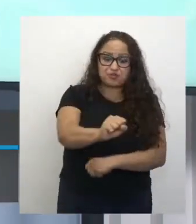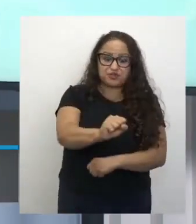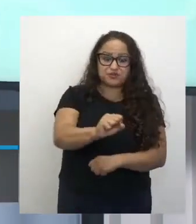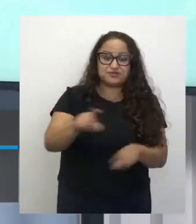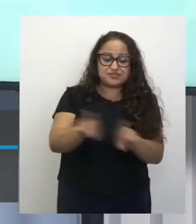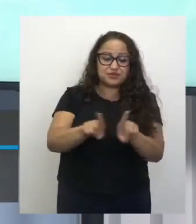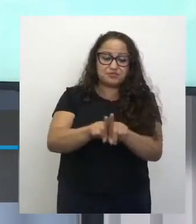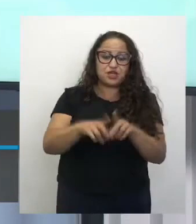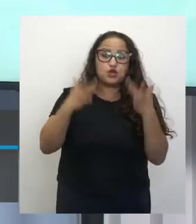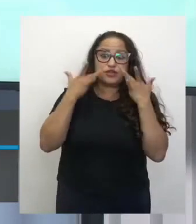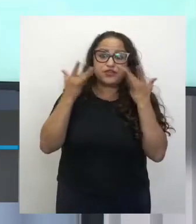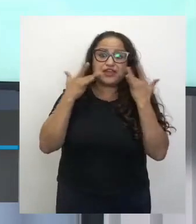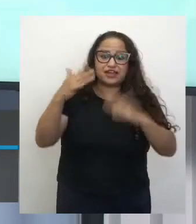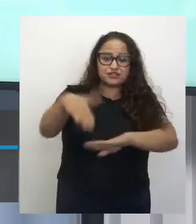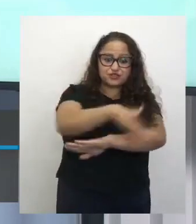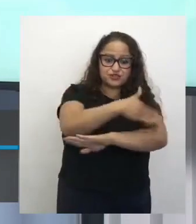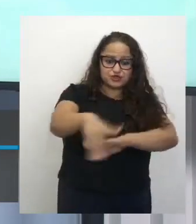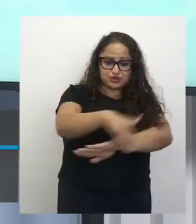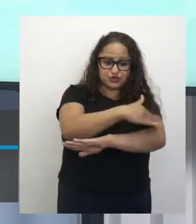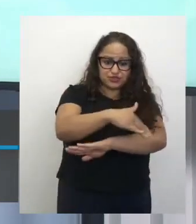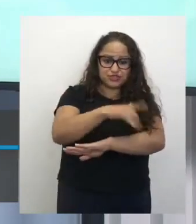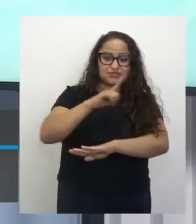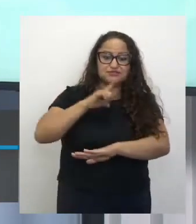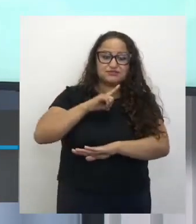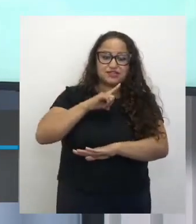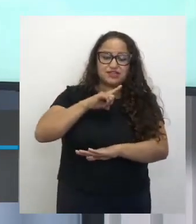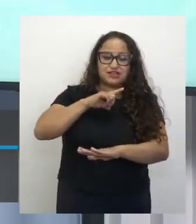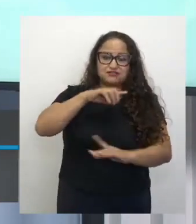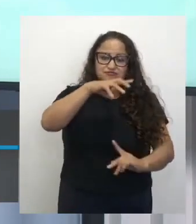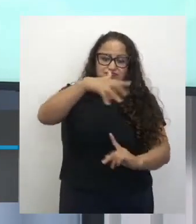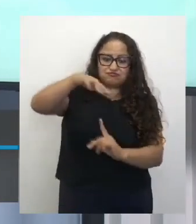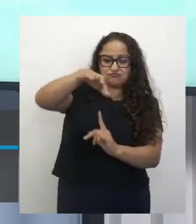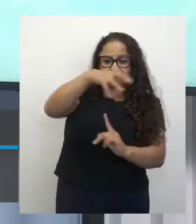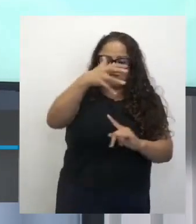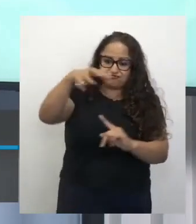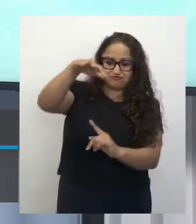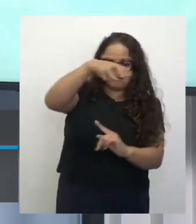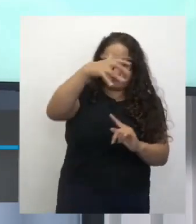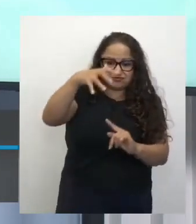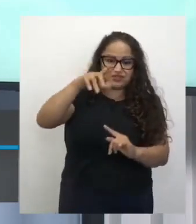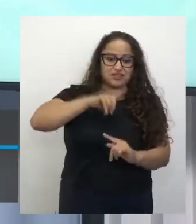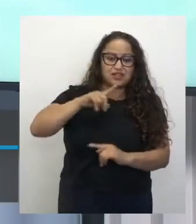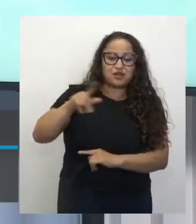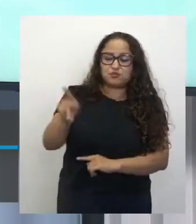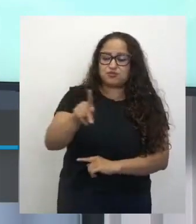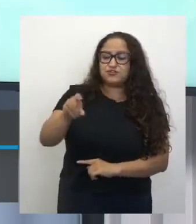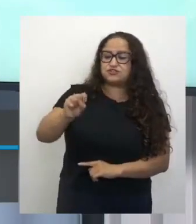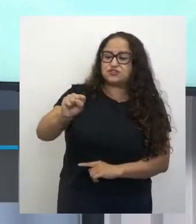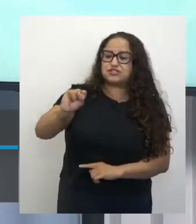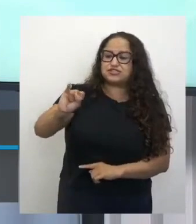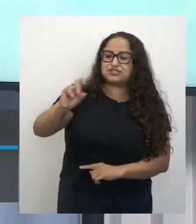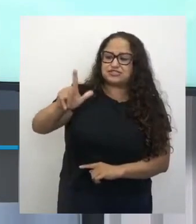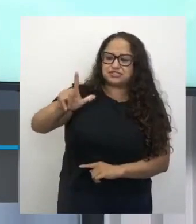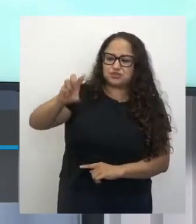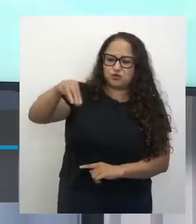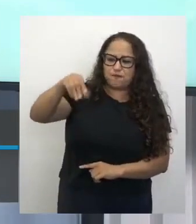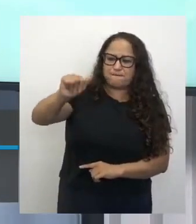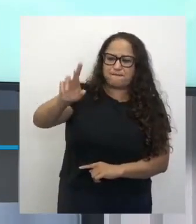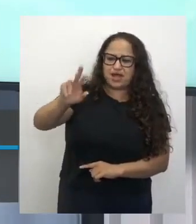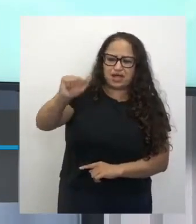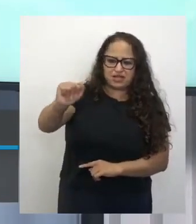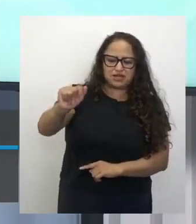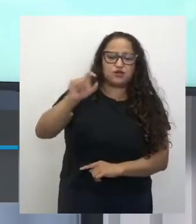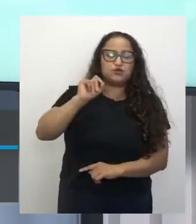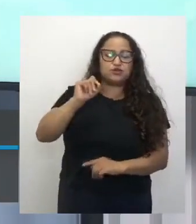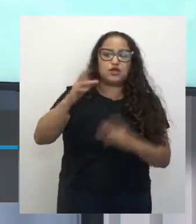rua. Professora Zoraide fala dos fantoches. E a professora Silmara nos citou aí o teatro itinerante, né?